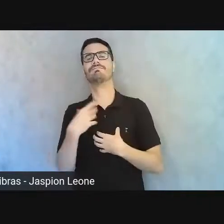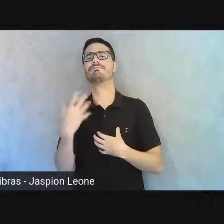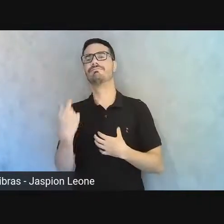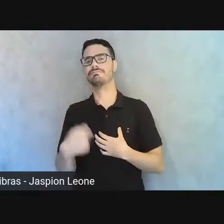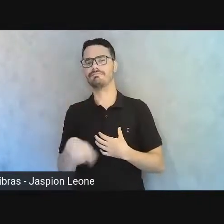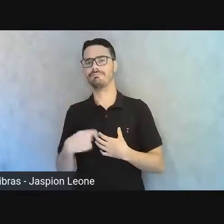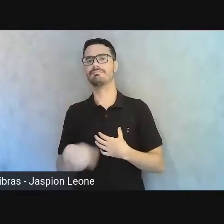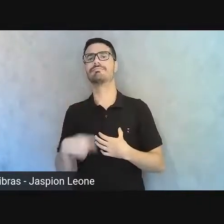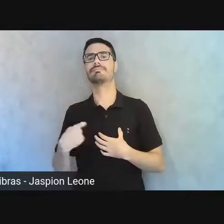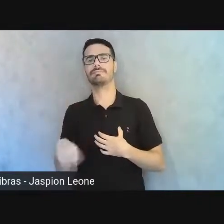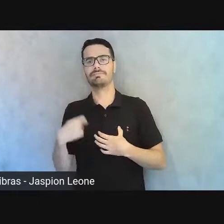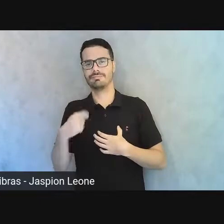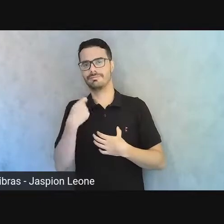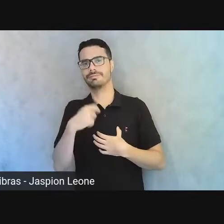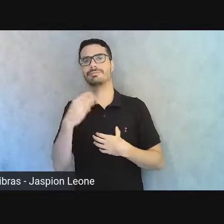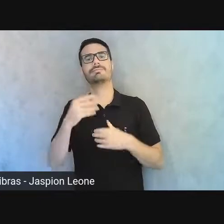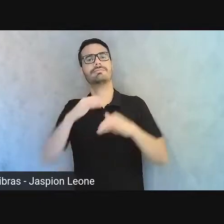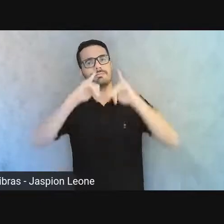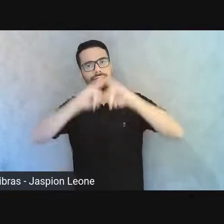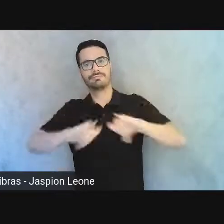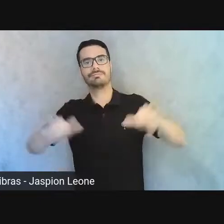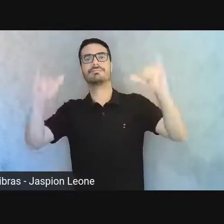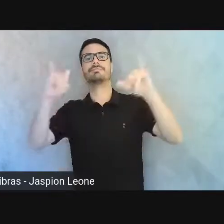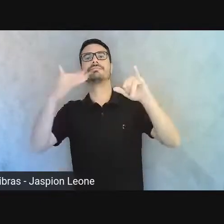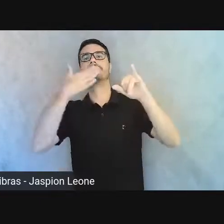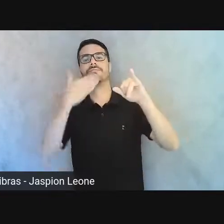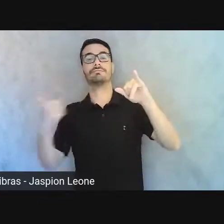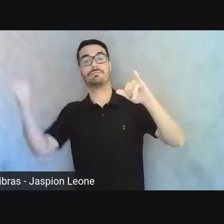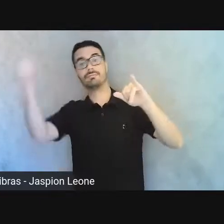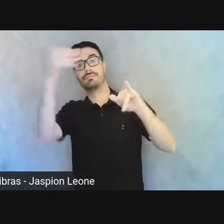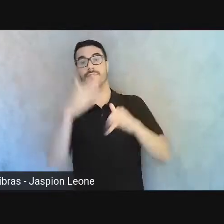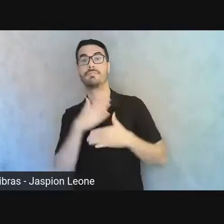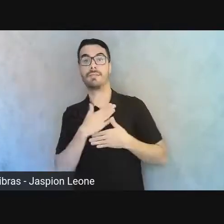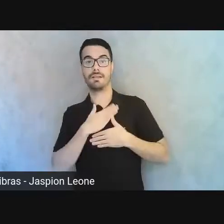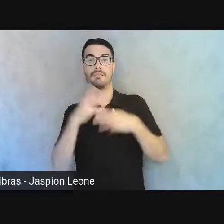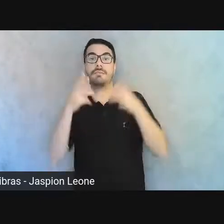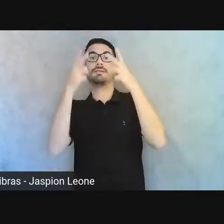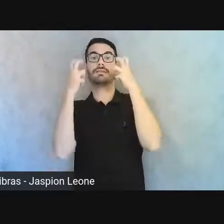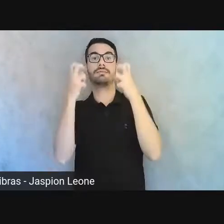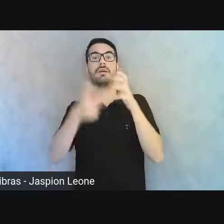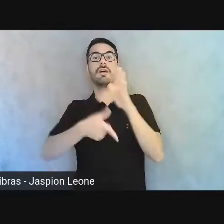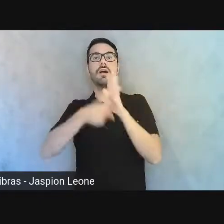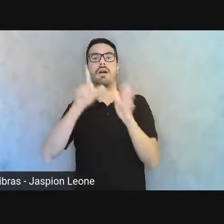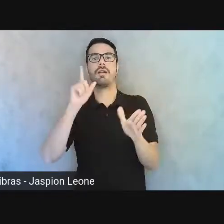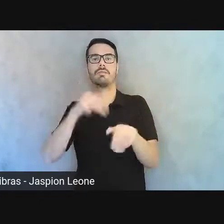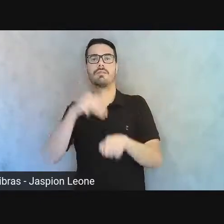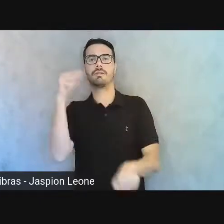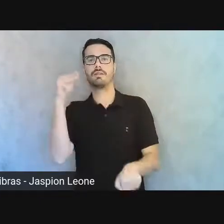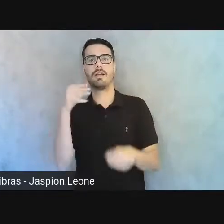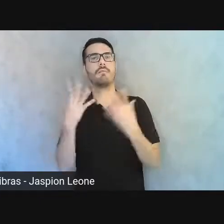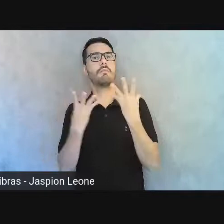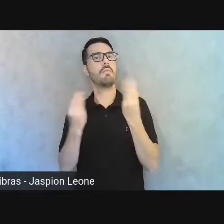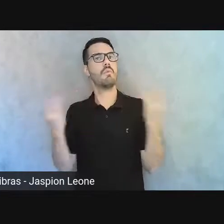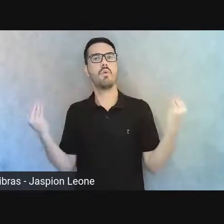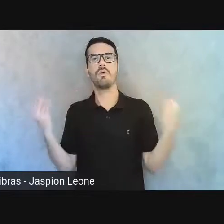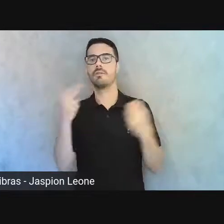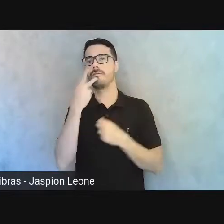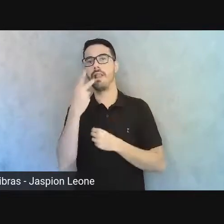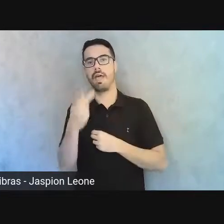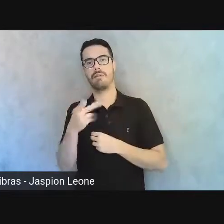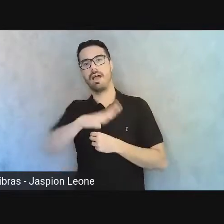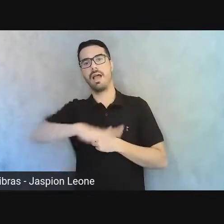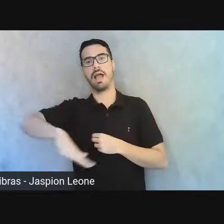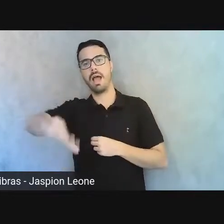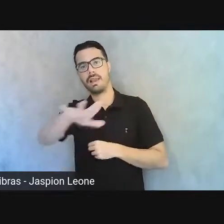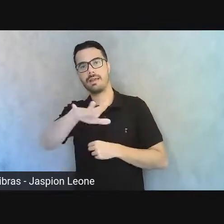de passar melhor a mensagem. A minha percepção antes do mestrado era justamente que muito se falava sobre o licenciamento e sobre